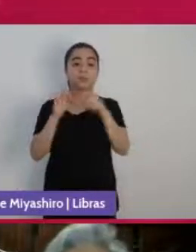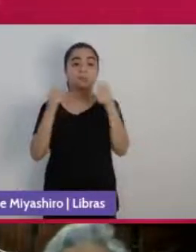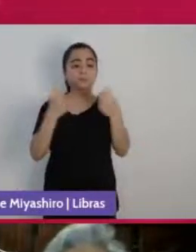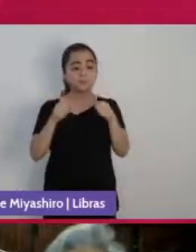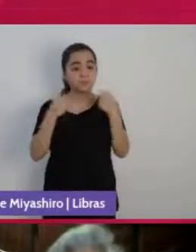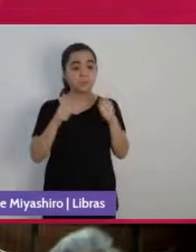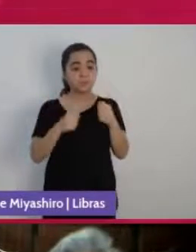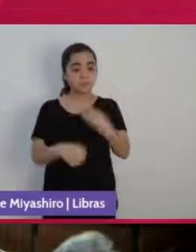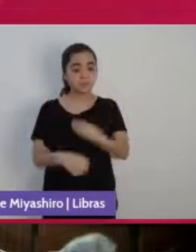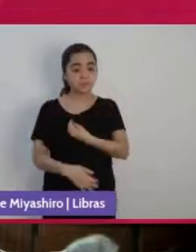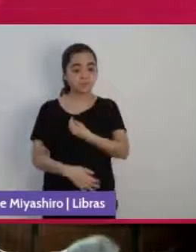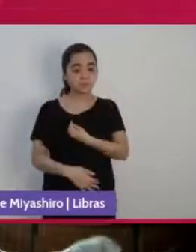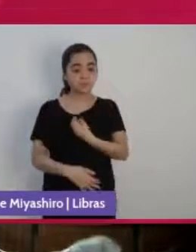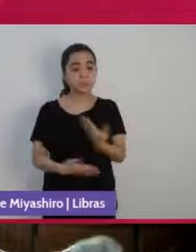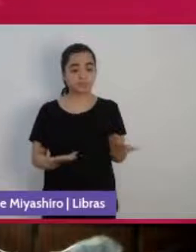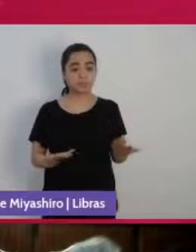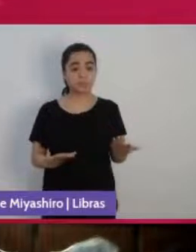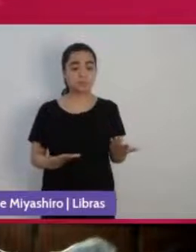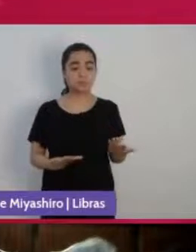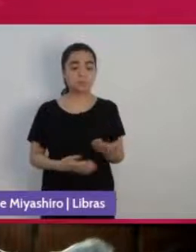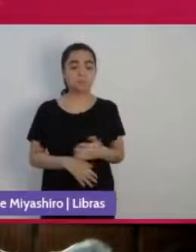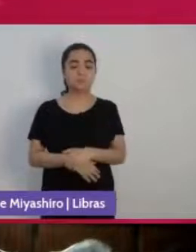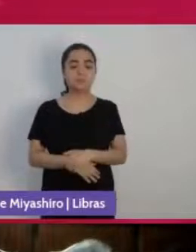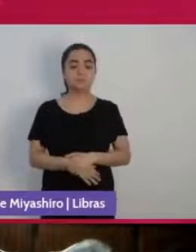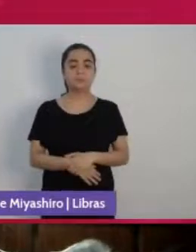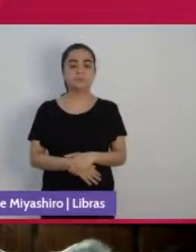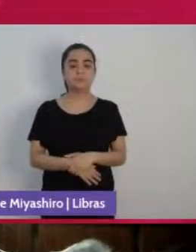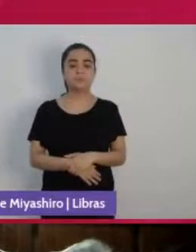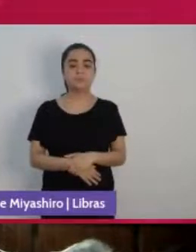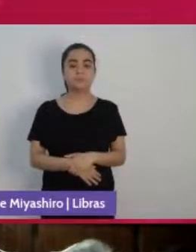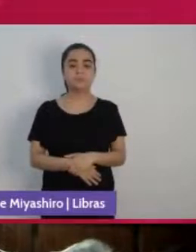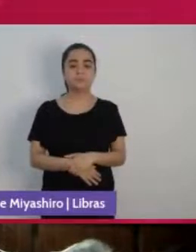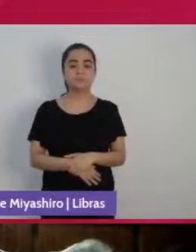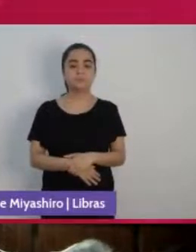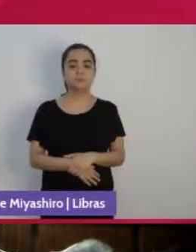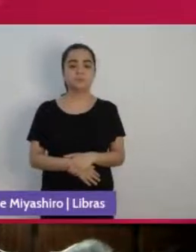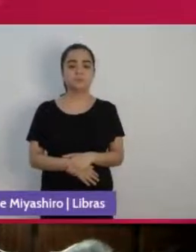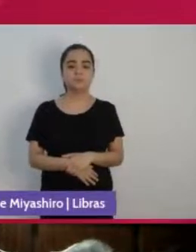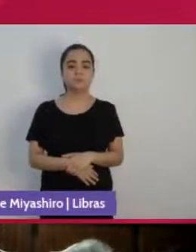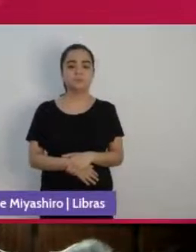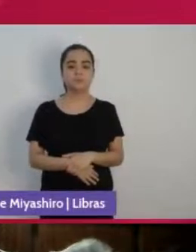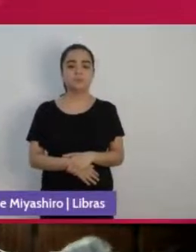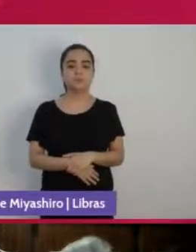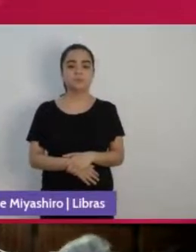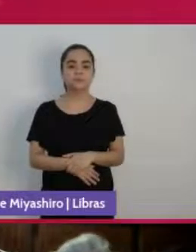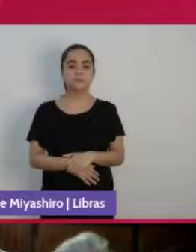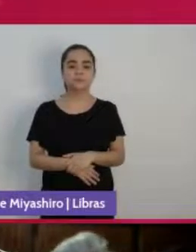funcionar, tá?